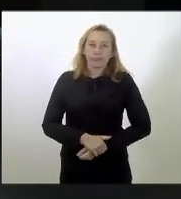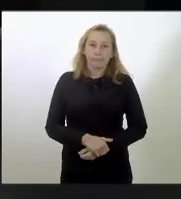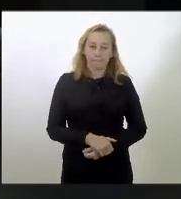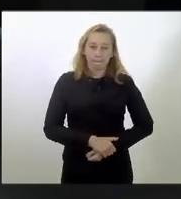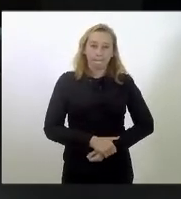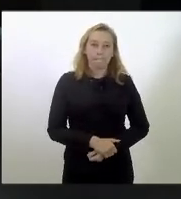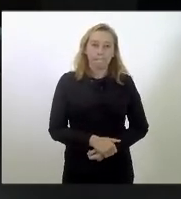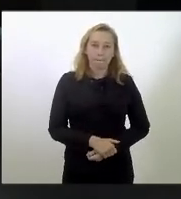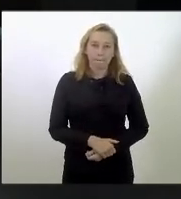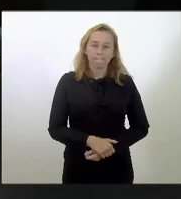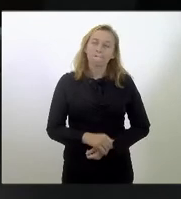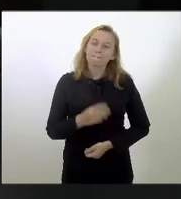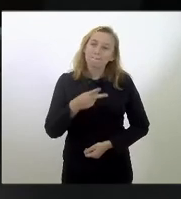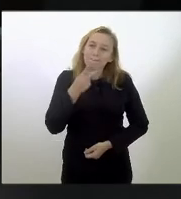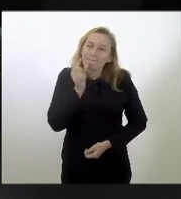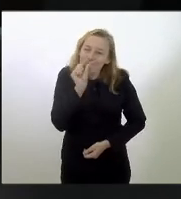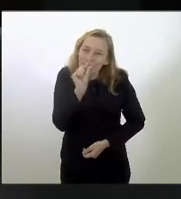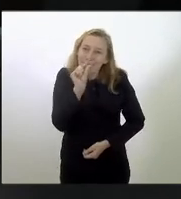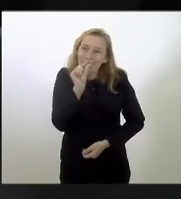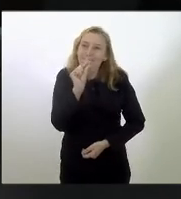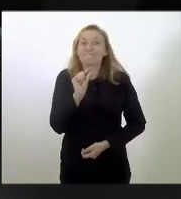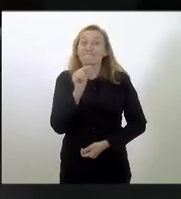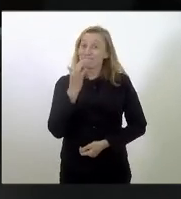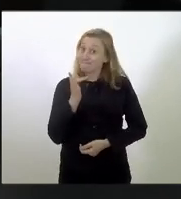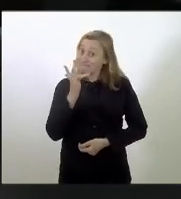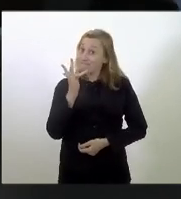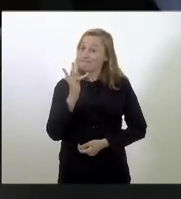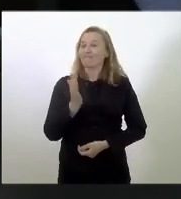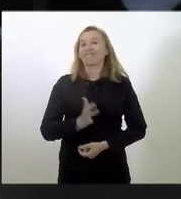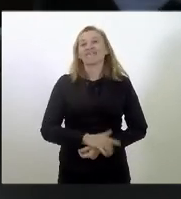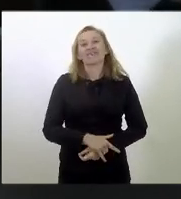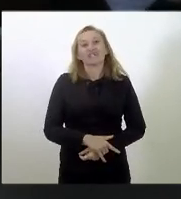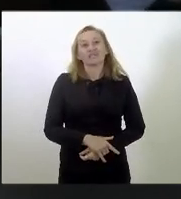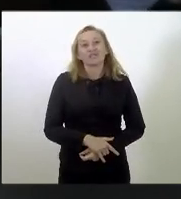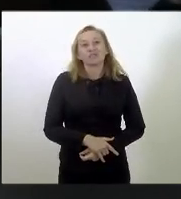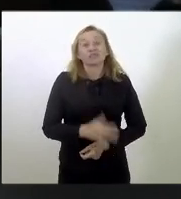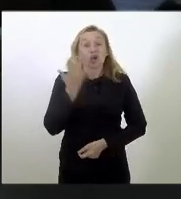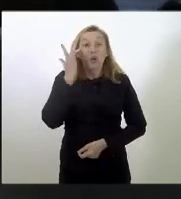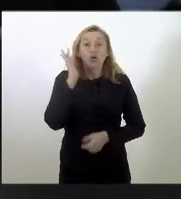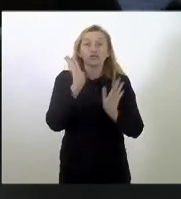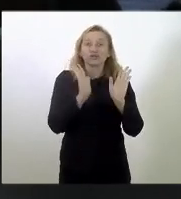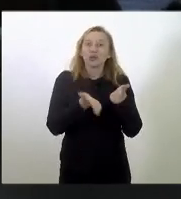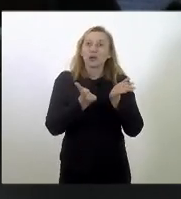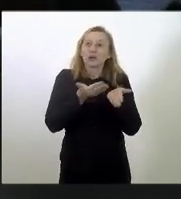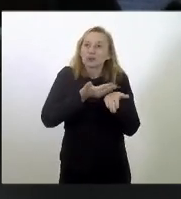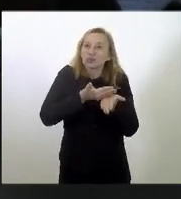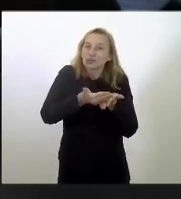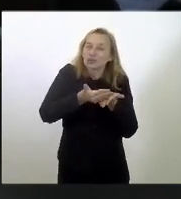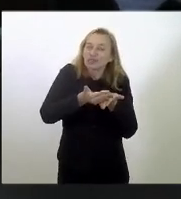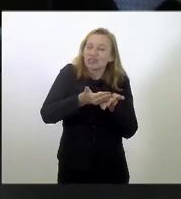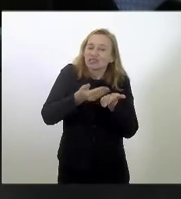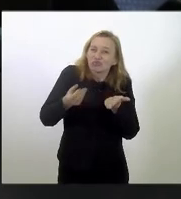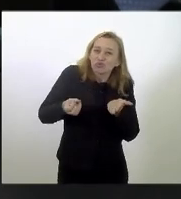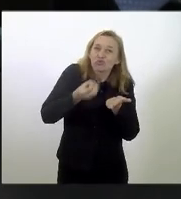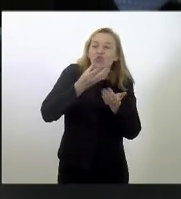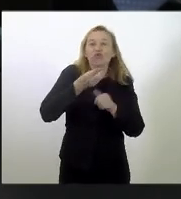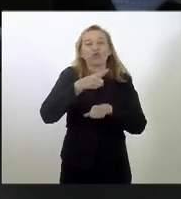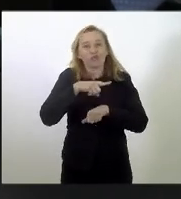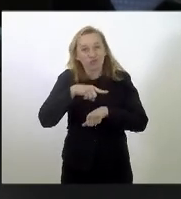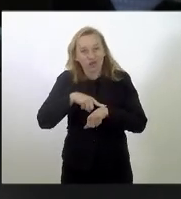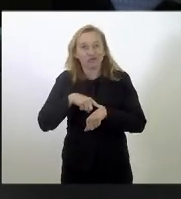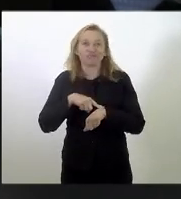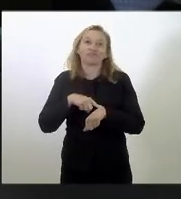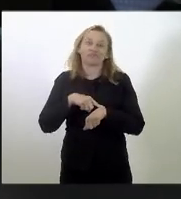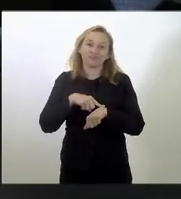falando um pouquinho e muito brevemente, acho que hoje realmente começa um novo ciclo.